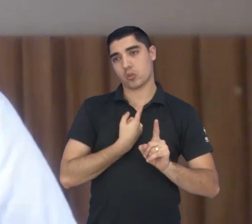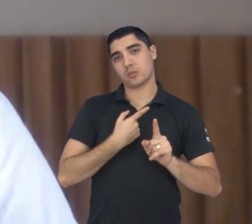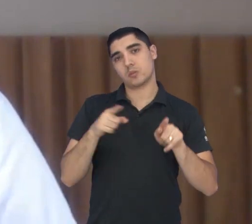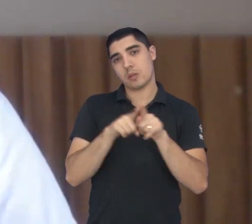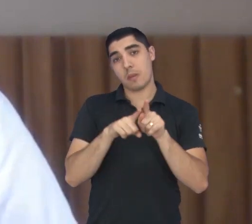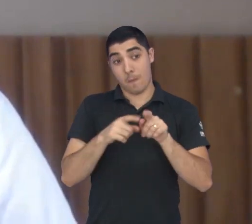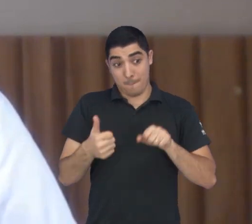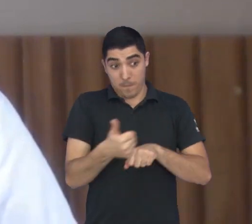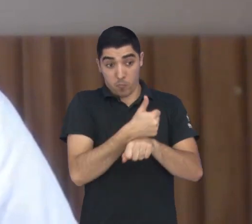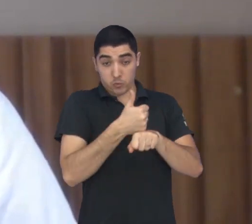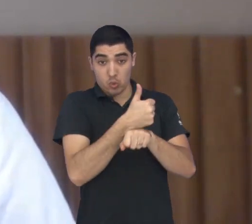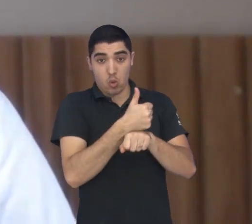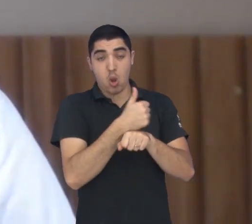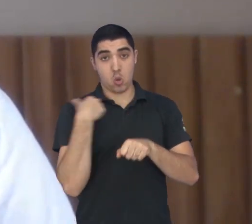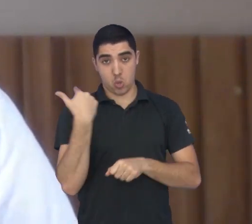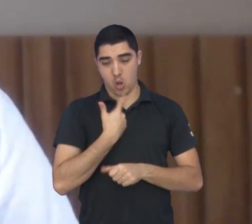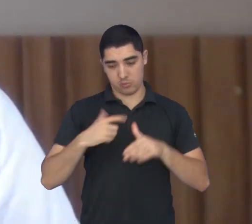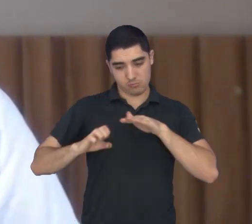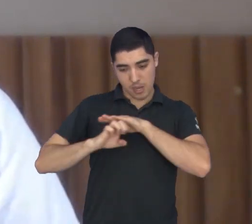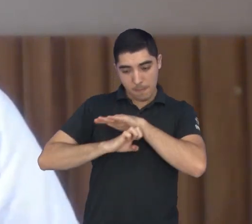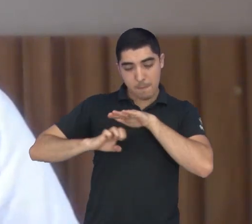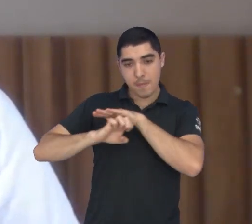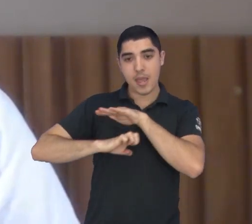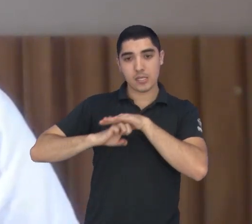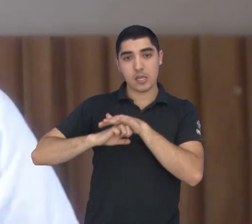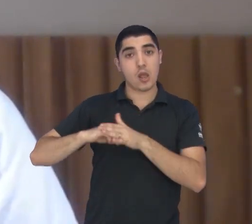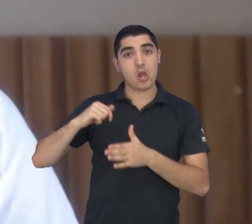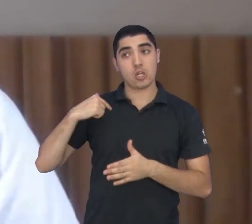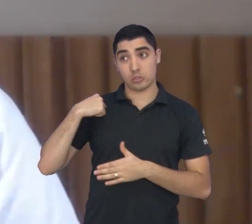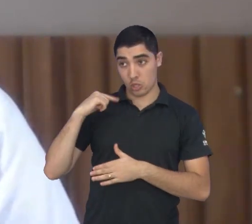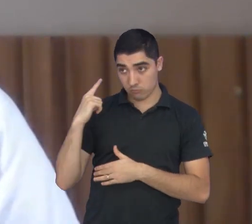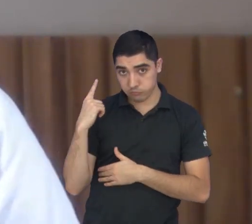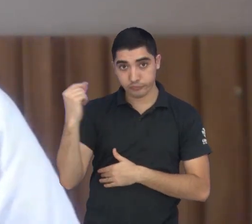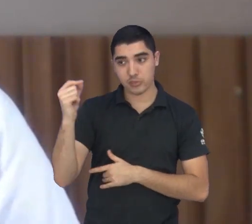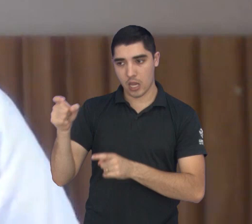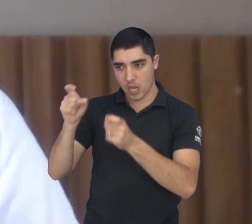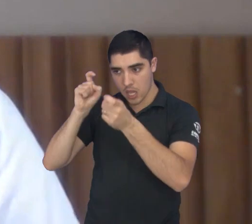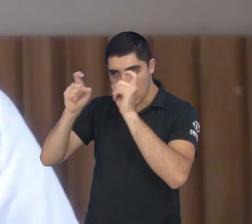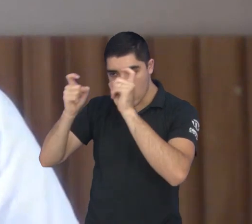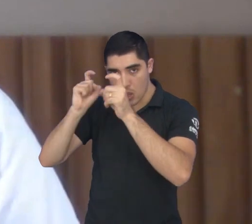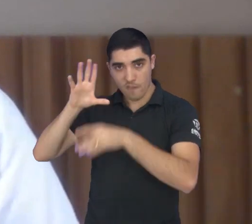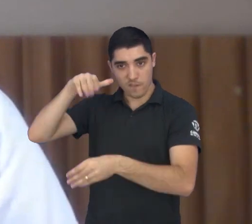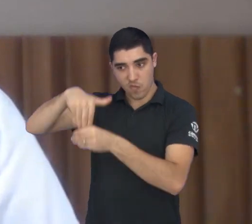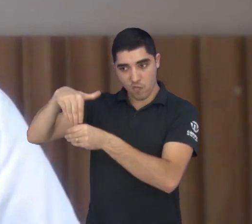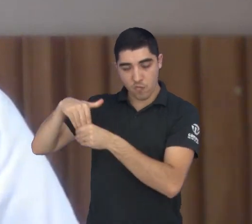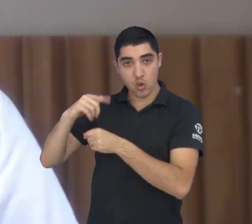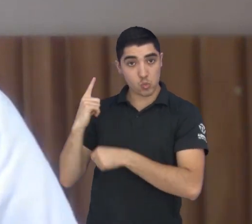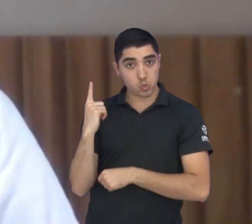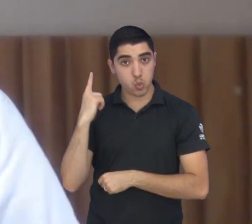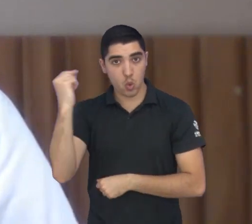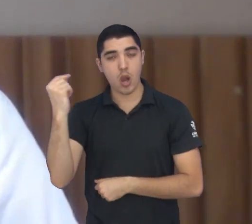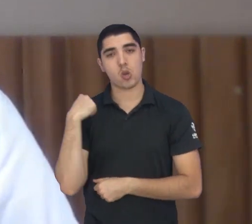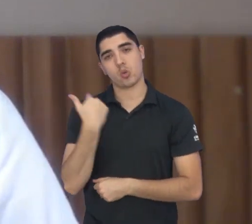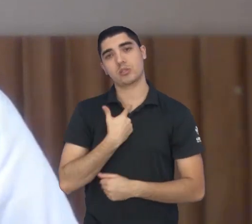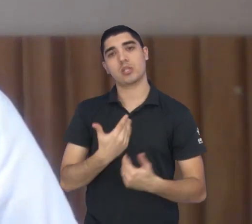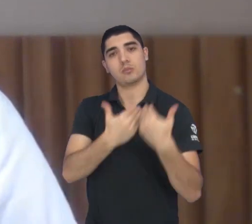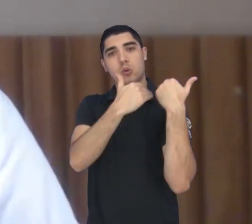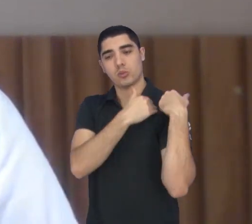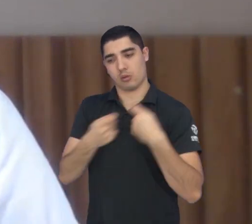somos uma empresa contratada, eleita em assembleia para administrar e fazer toda a gestão